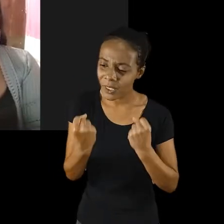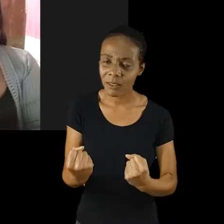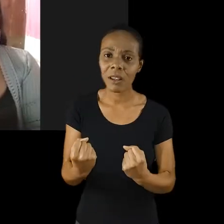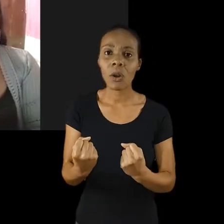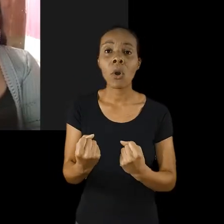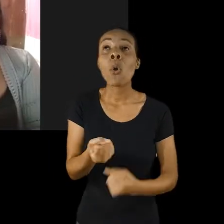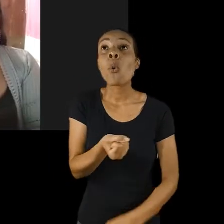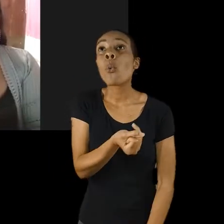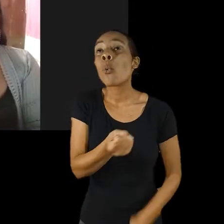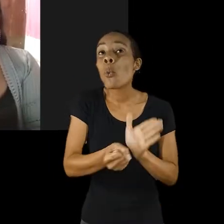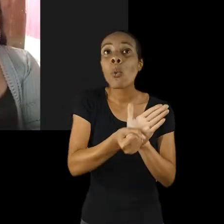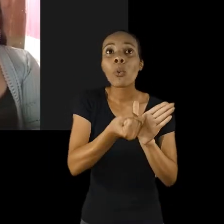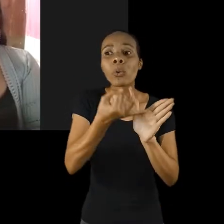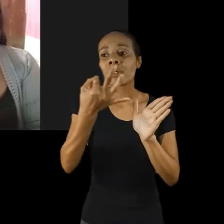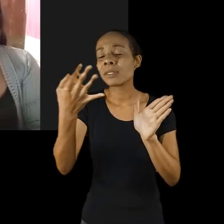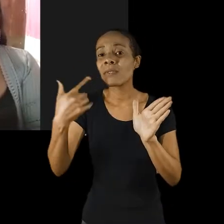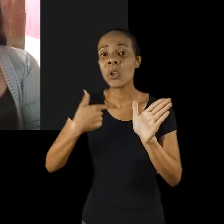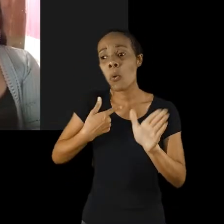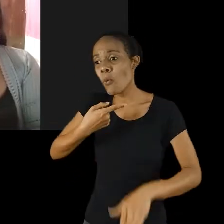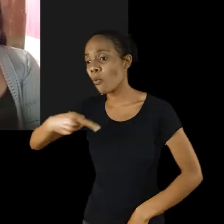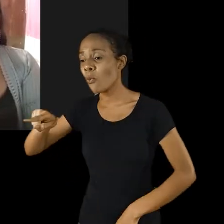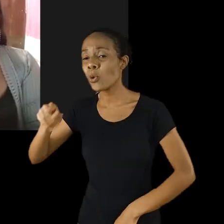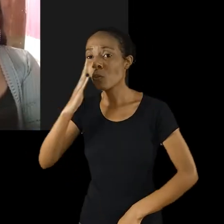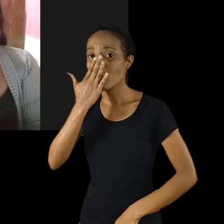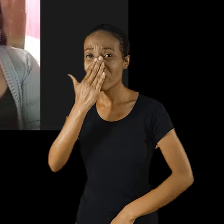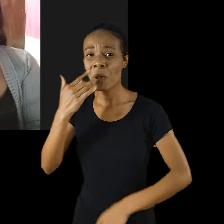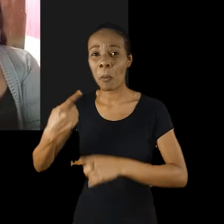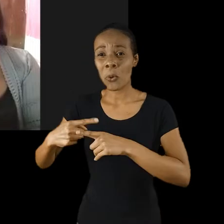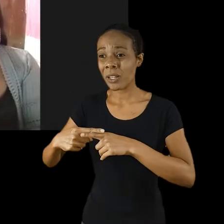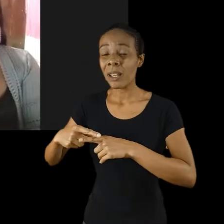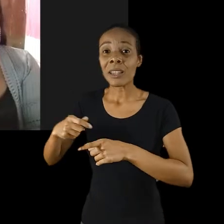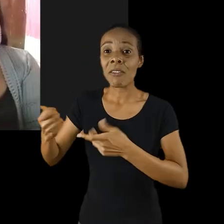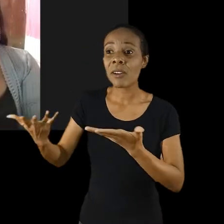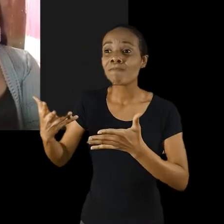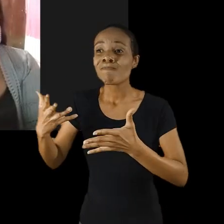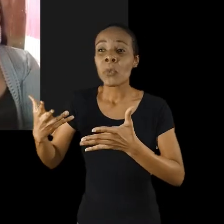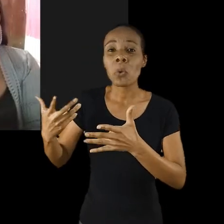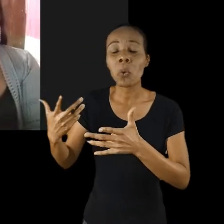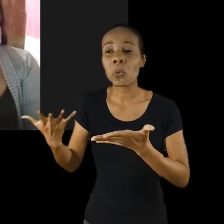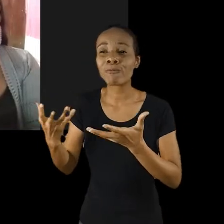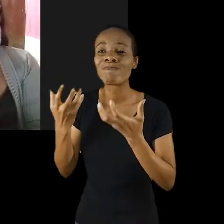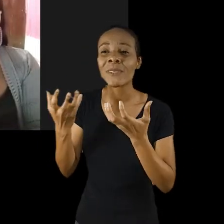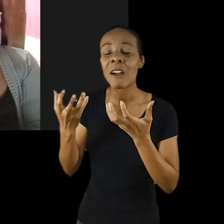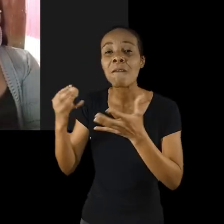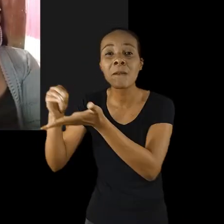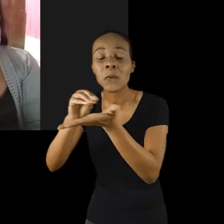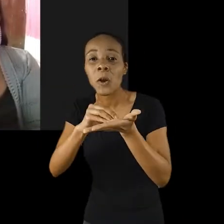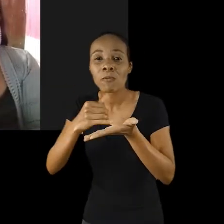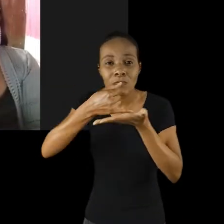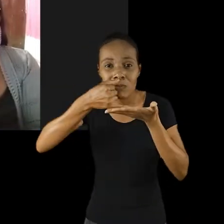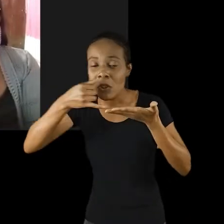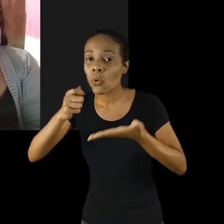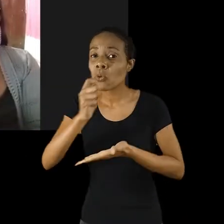dentro do puteiro porque estava dando crise de abstinência da droga? E aí, o proibicionismo é o caminho